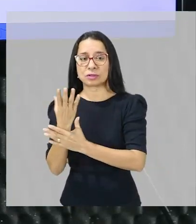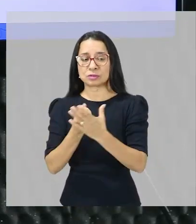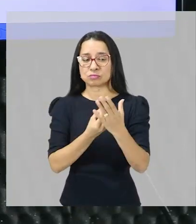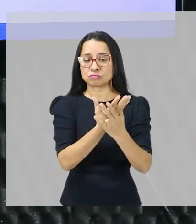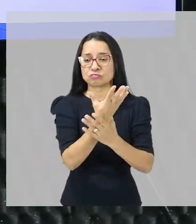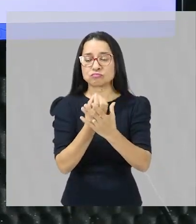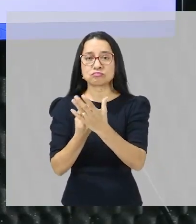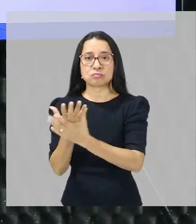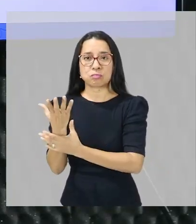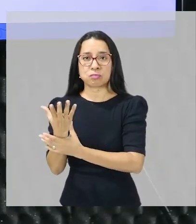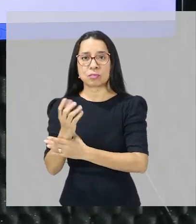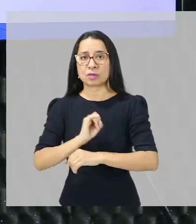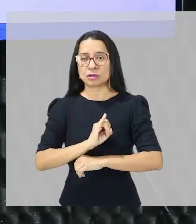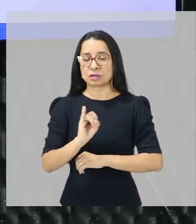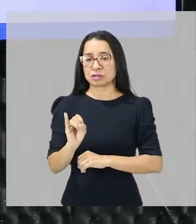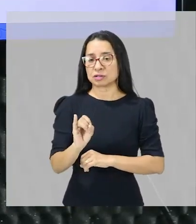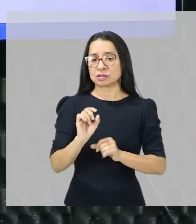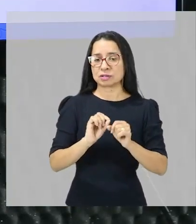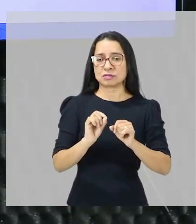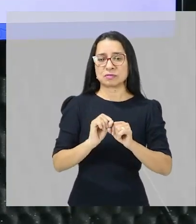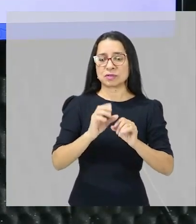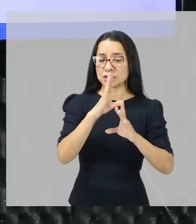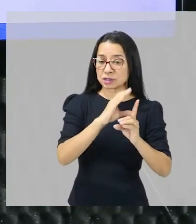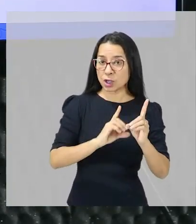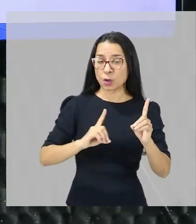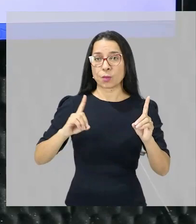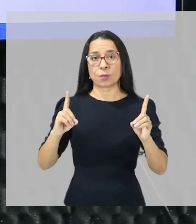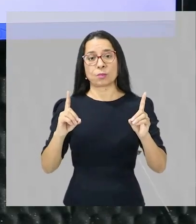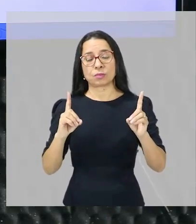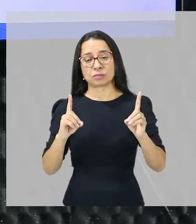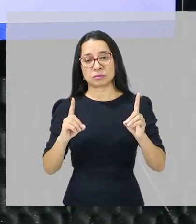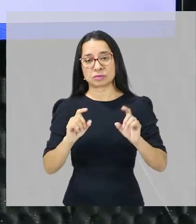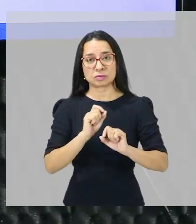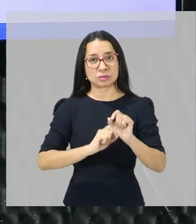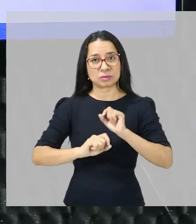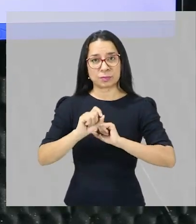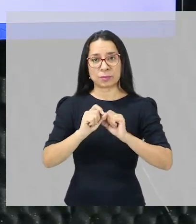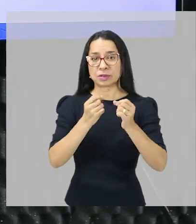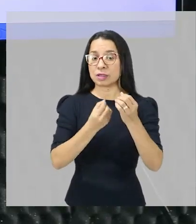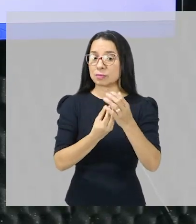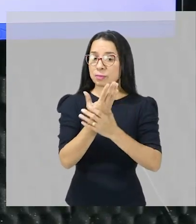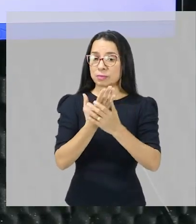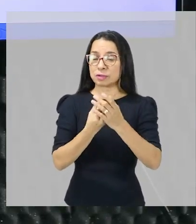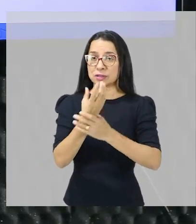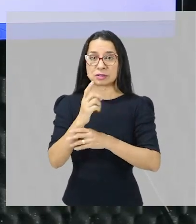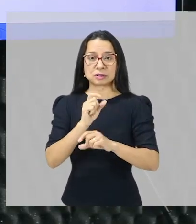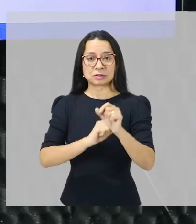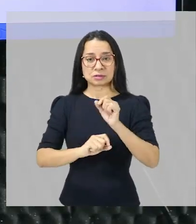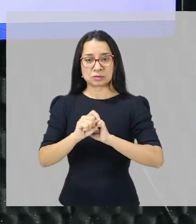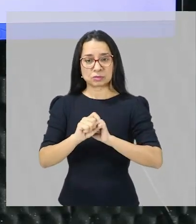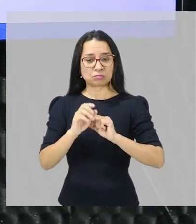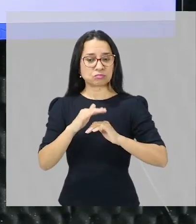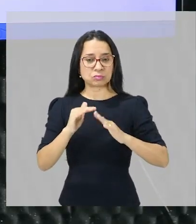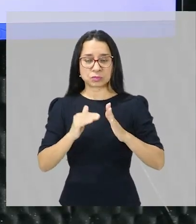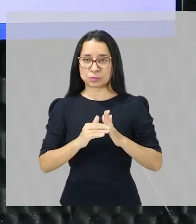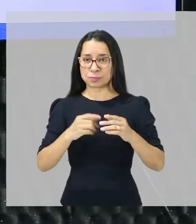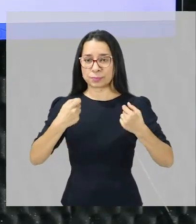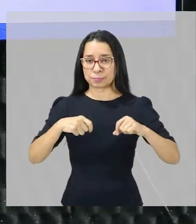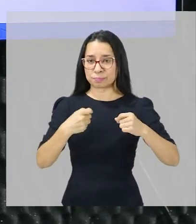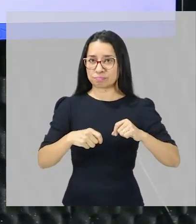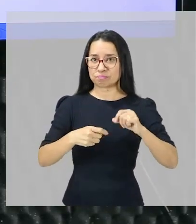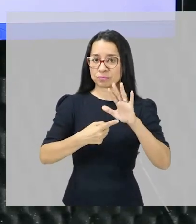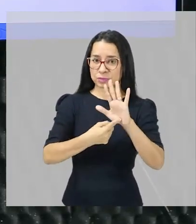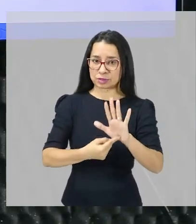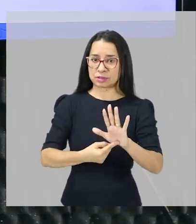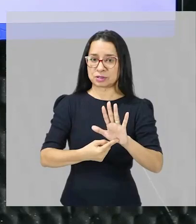eu produzir clones, consequentemente, essas plantas que foram produzidas, todas tinham que apresentar uma folhagem